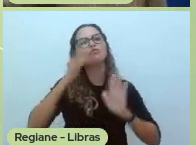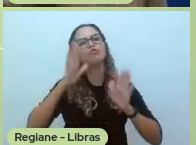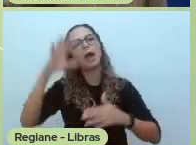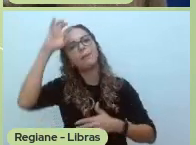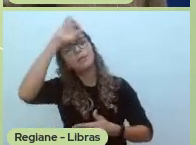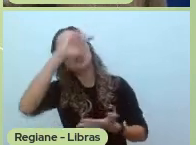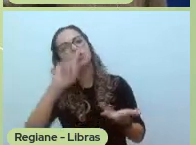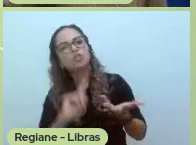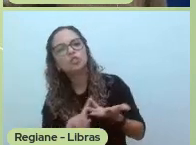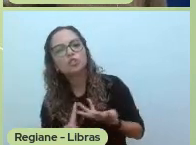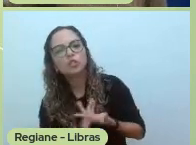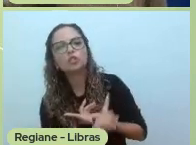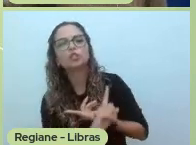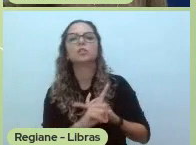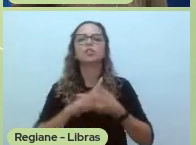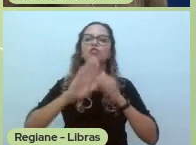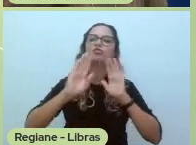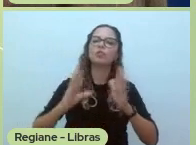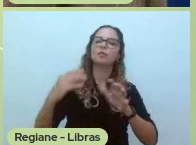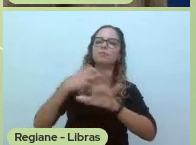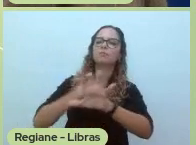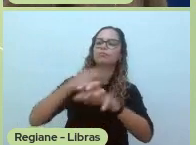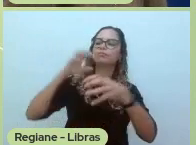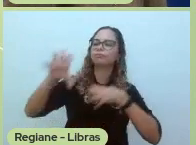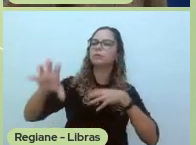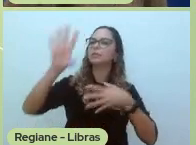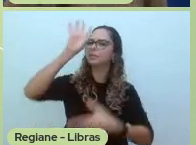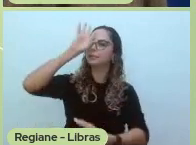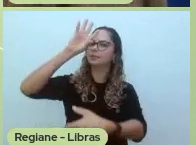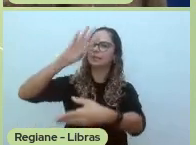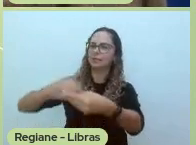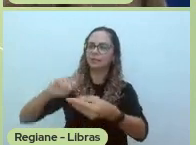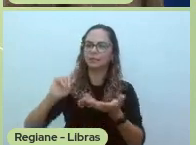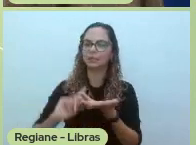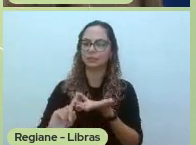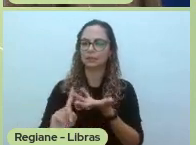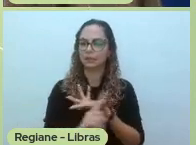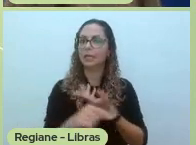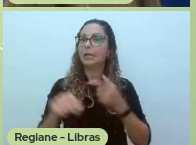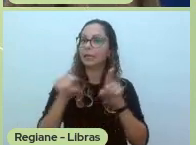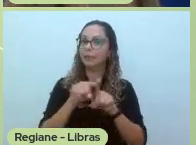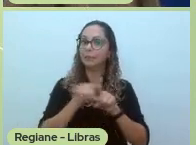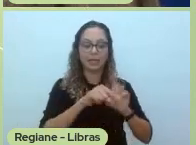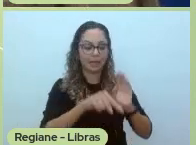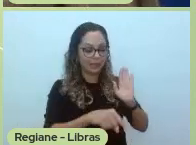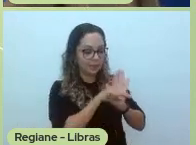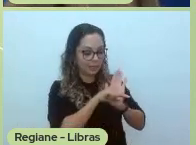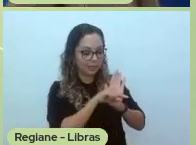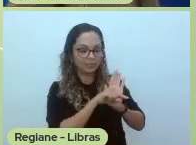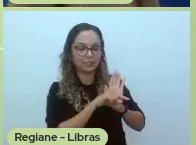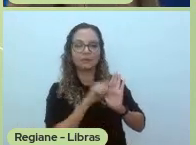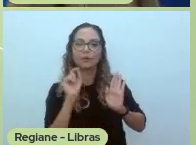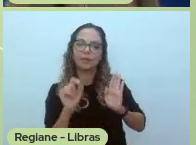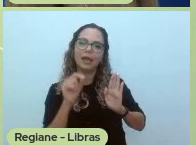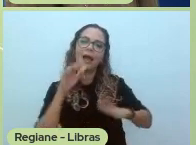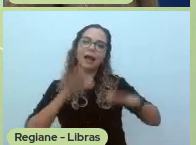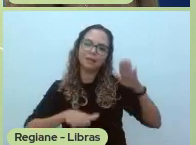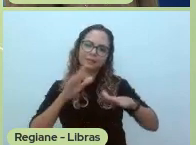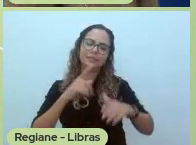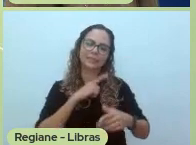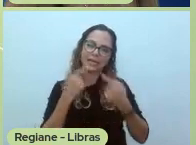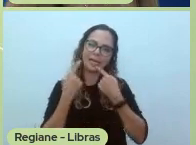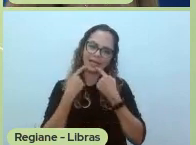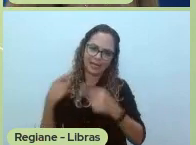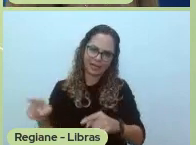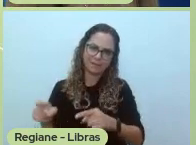o outro, entender a outra, né? E o que você ouve de negativo também? Porque imagino que muitas vezes o feedback seja para reclamar, falar assim, poxa, né?